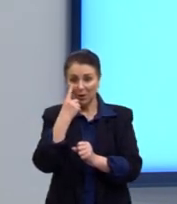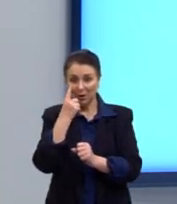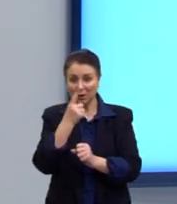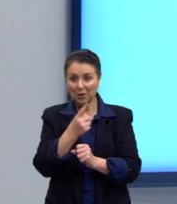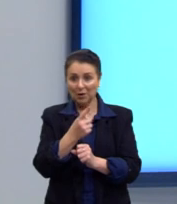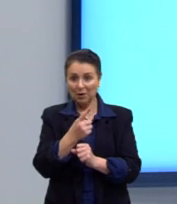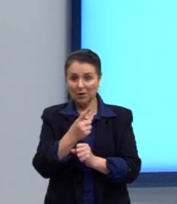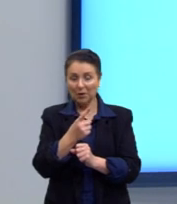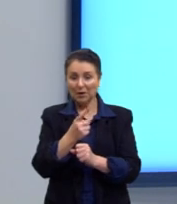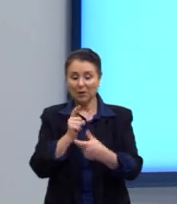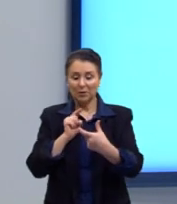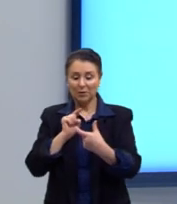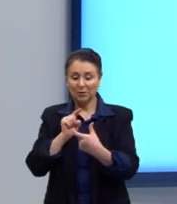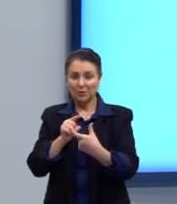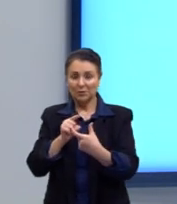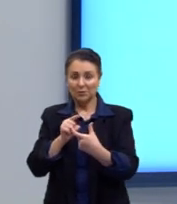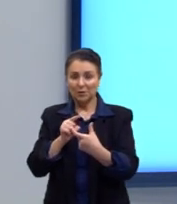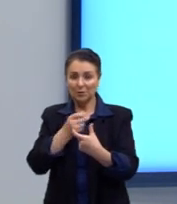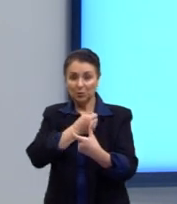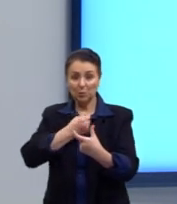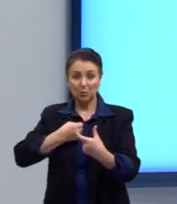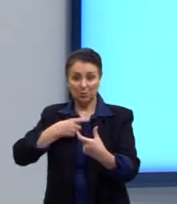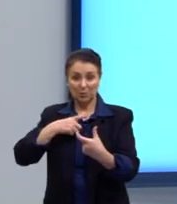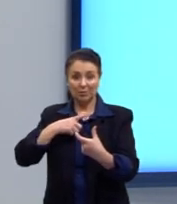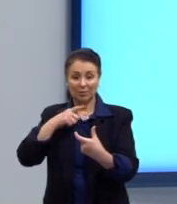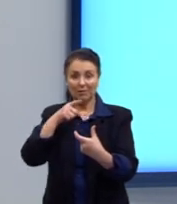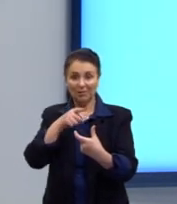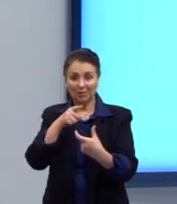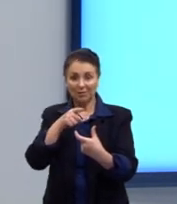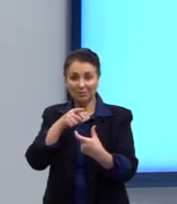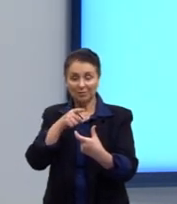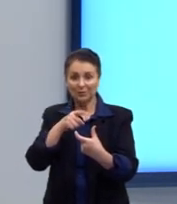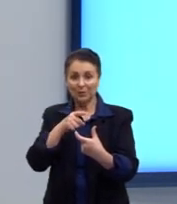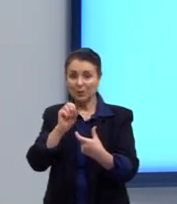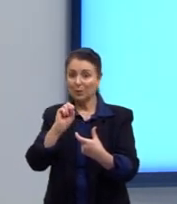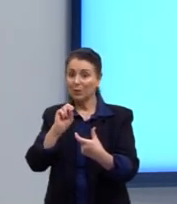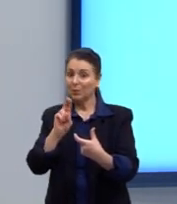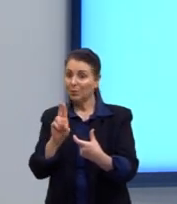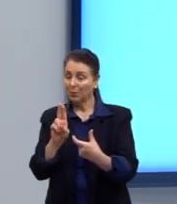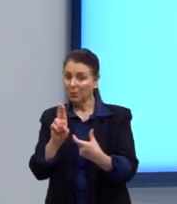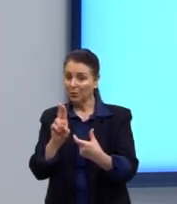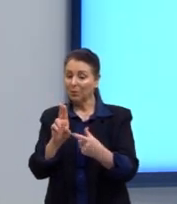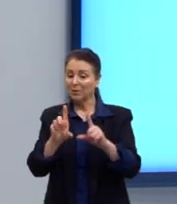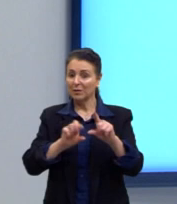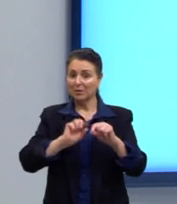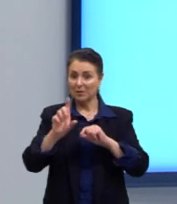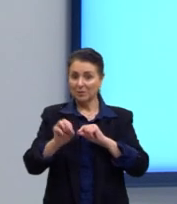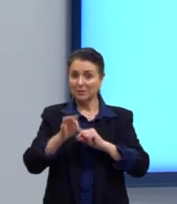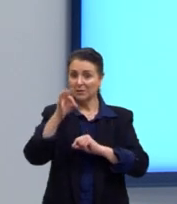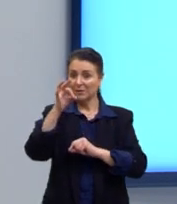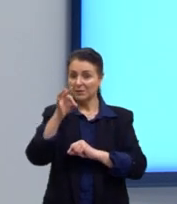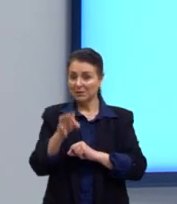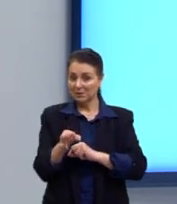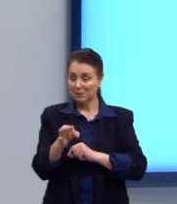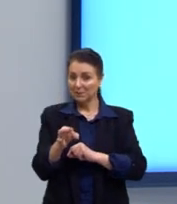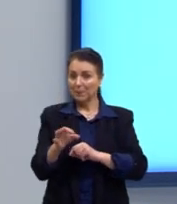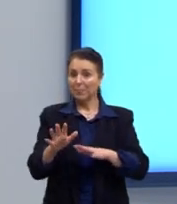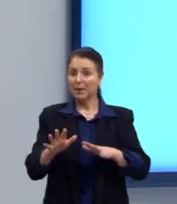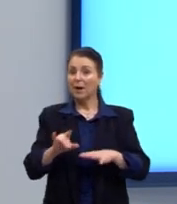a expressão que vocês têm registrada ou seja dentre as alternativas corretas